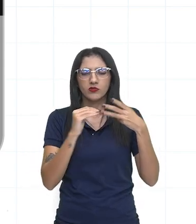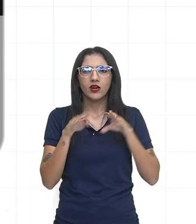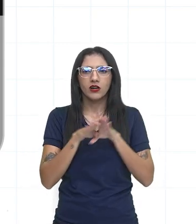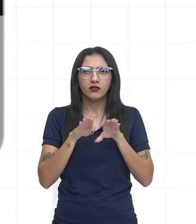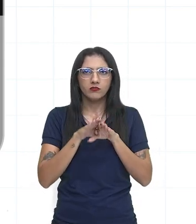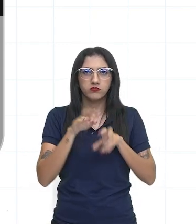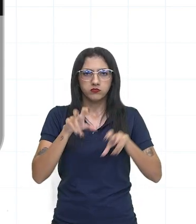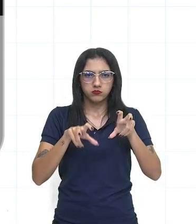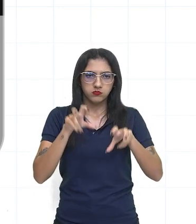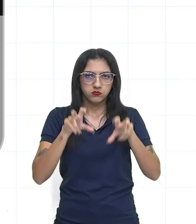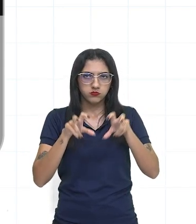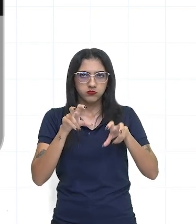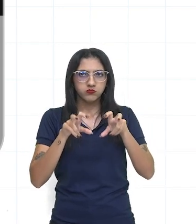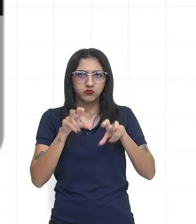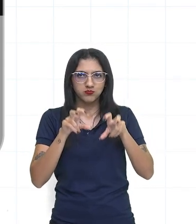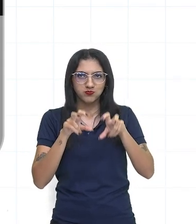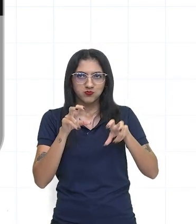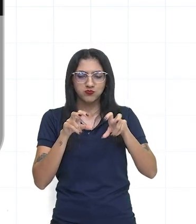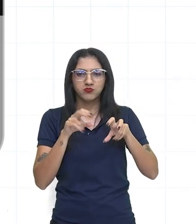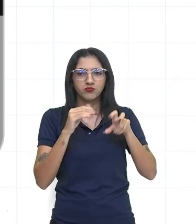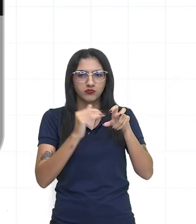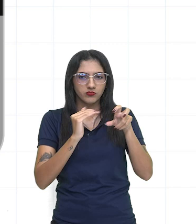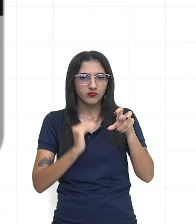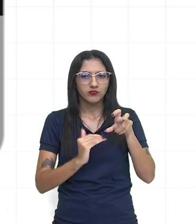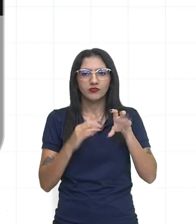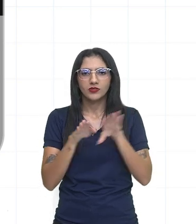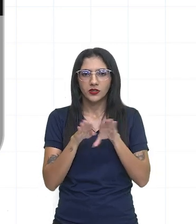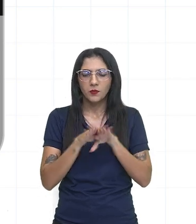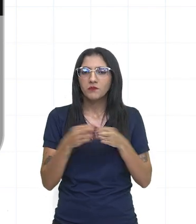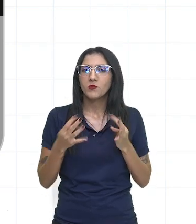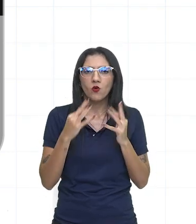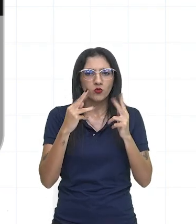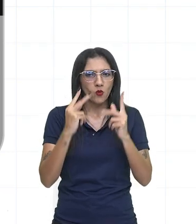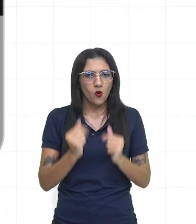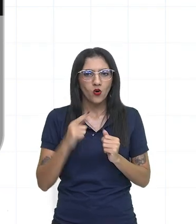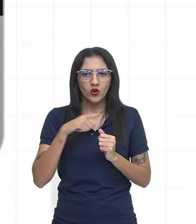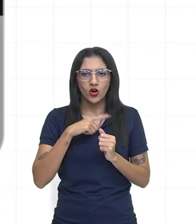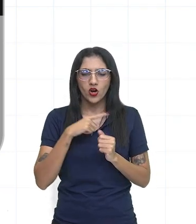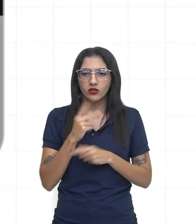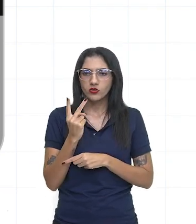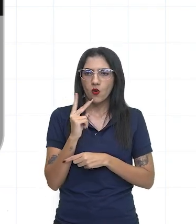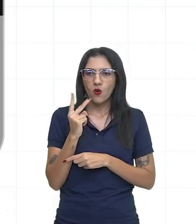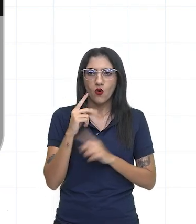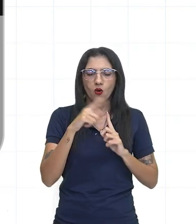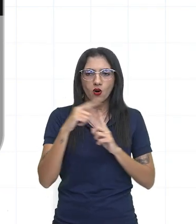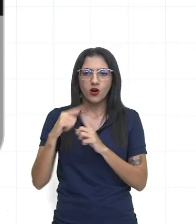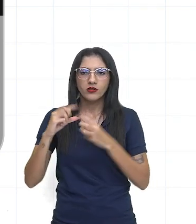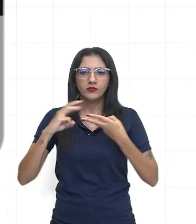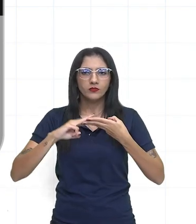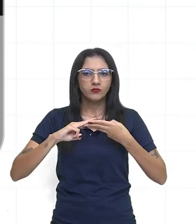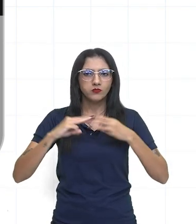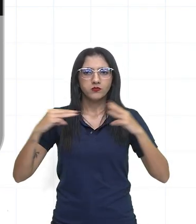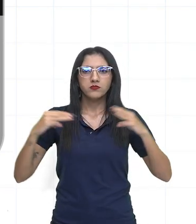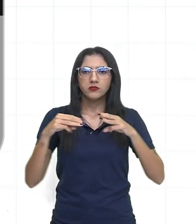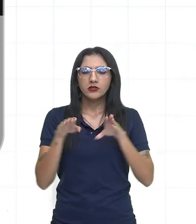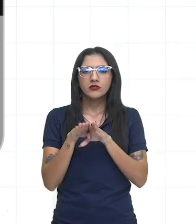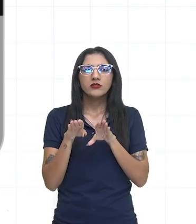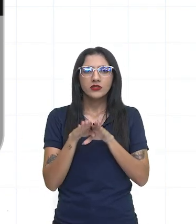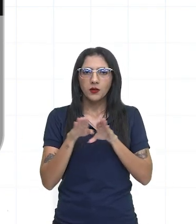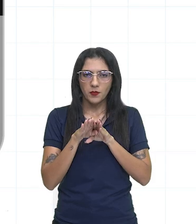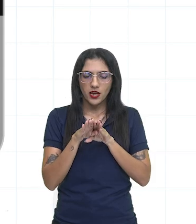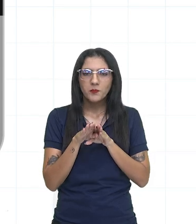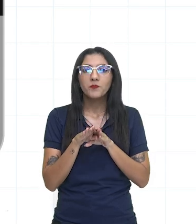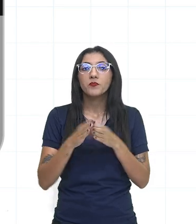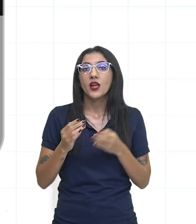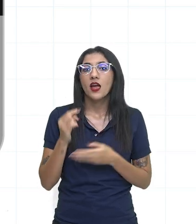dessa região do glúteo máximo. Tá? Todos eles compõem, né, dois pares ali de músculos